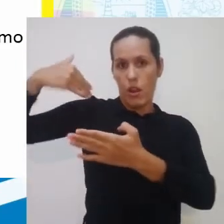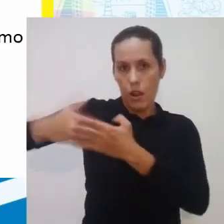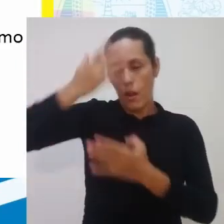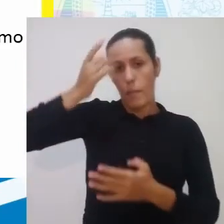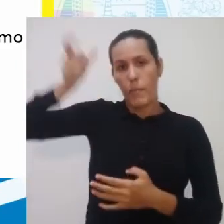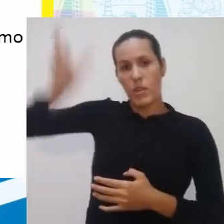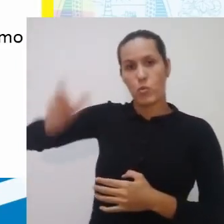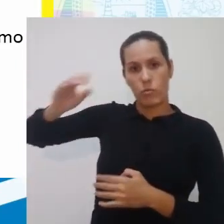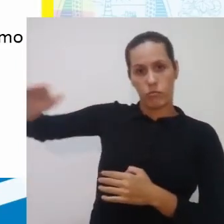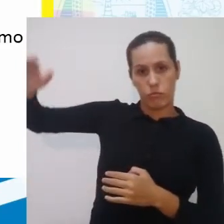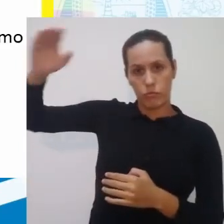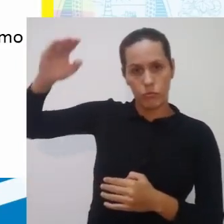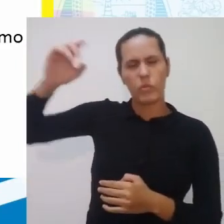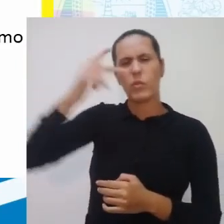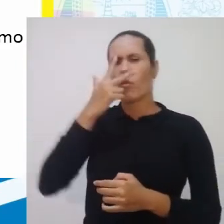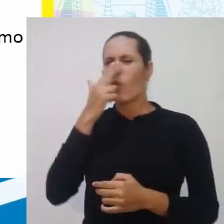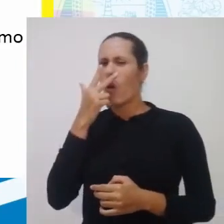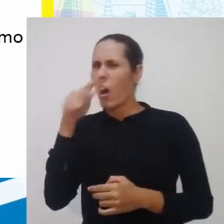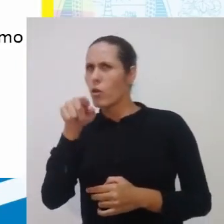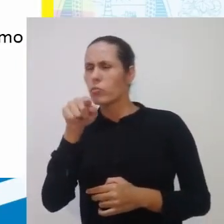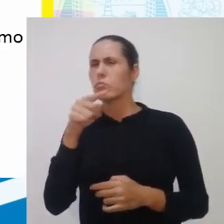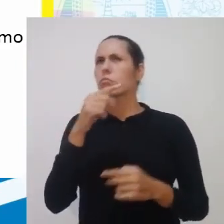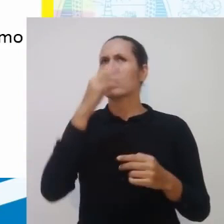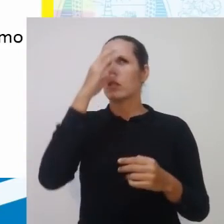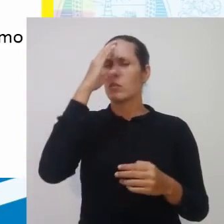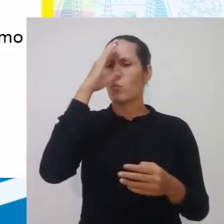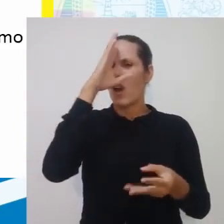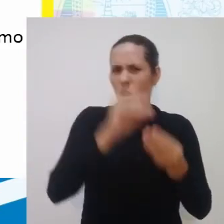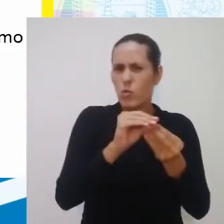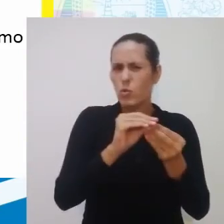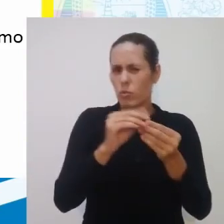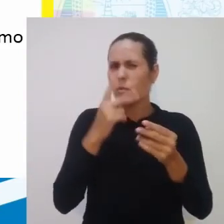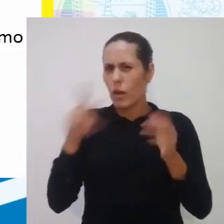adulto, você acha que o resumo feito foi fiel?